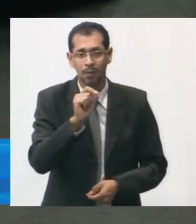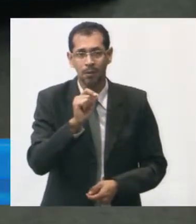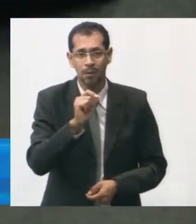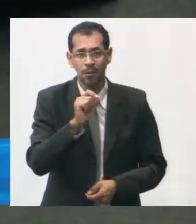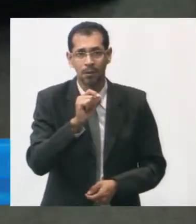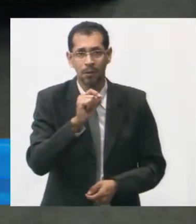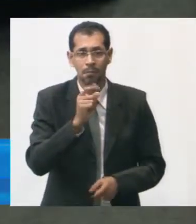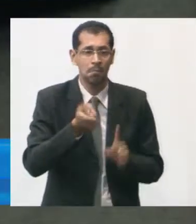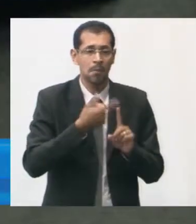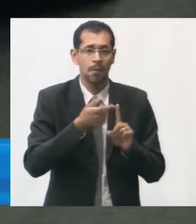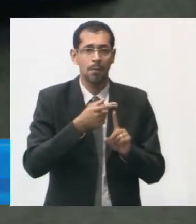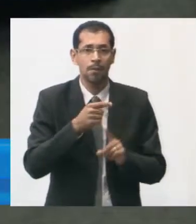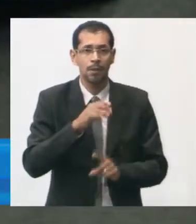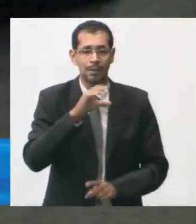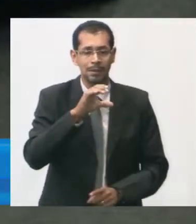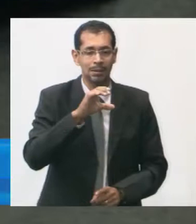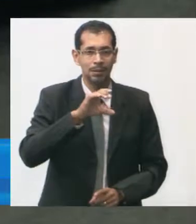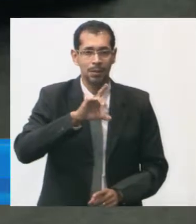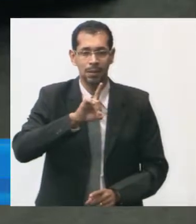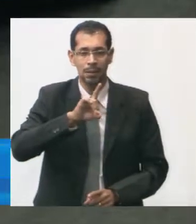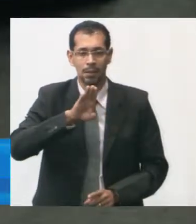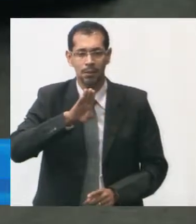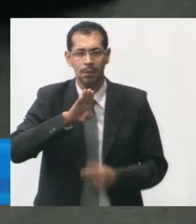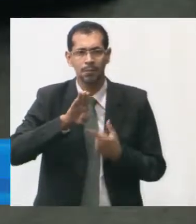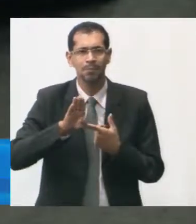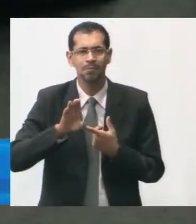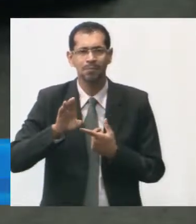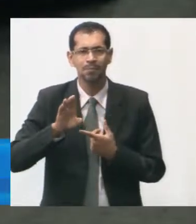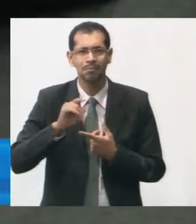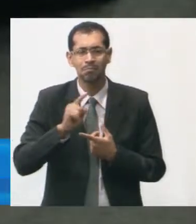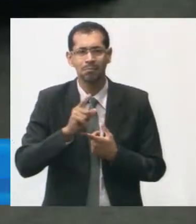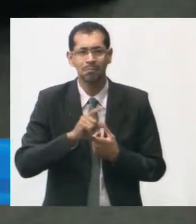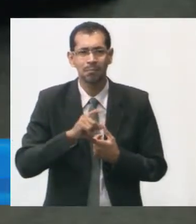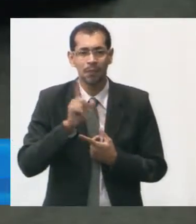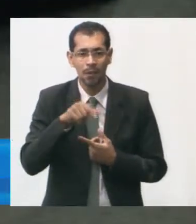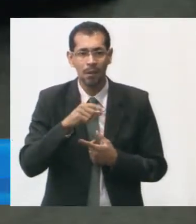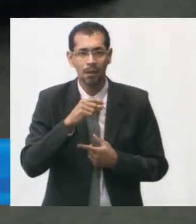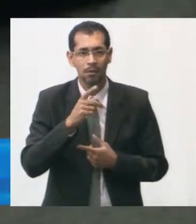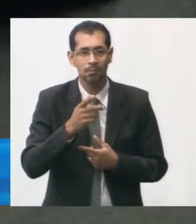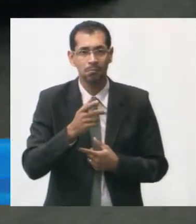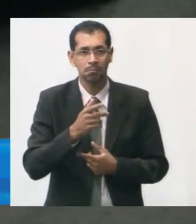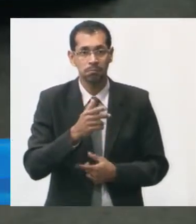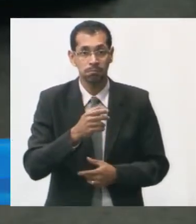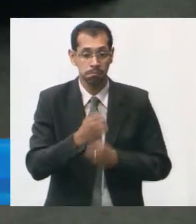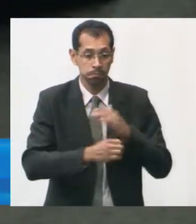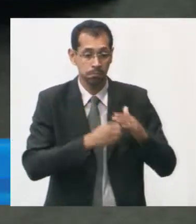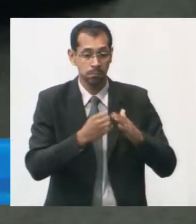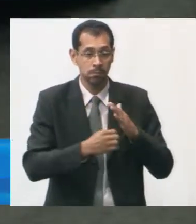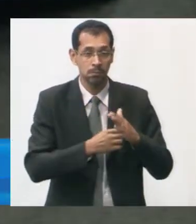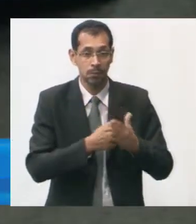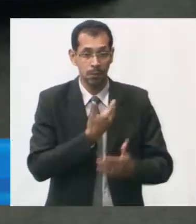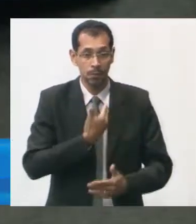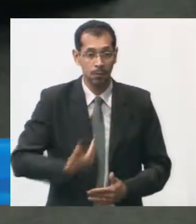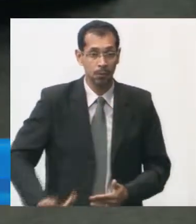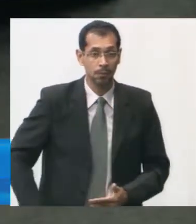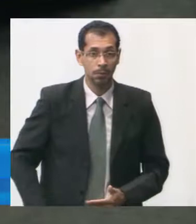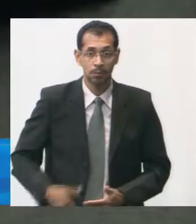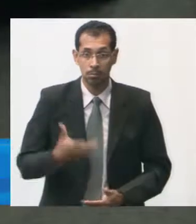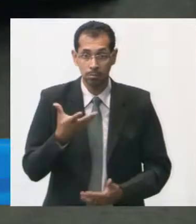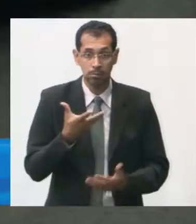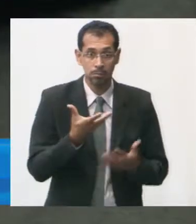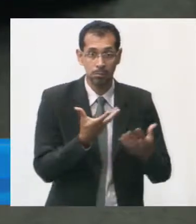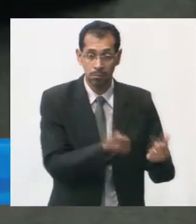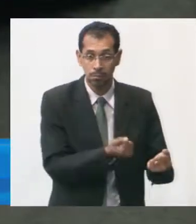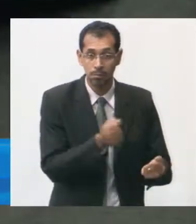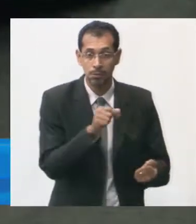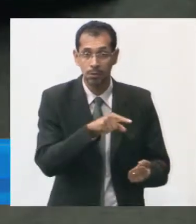empresa pública que recebe dos cofres públicos 18 milhões de reais ano. Esse